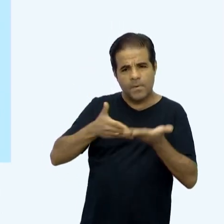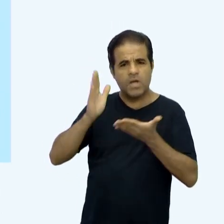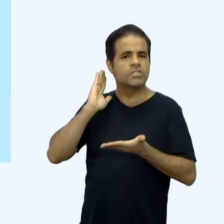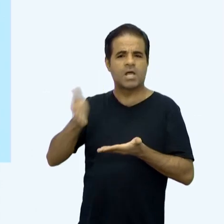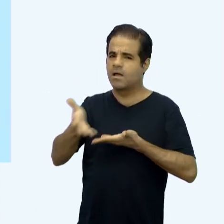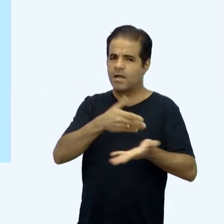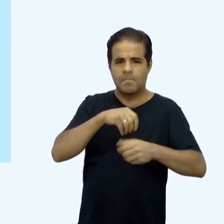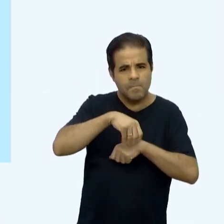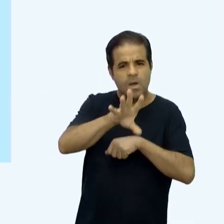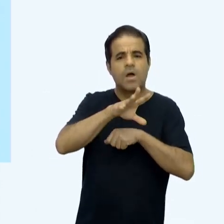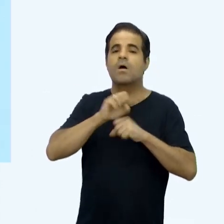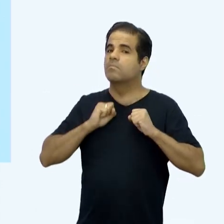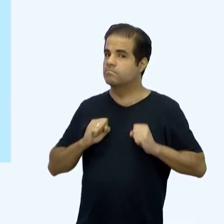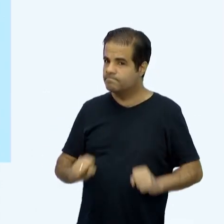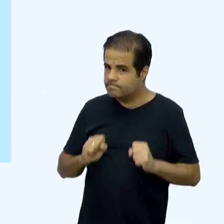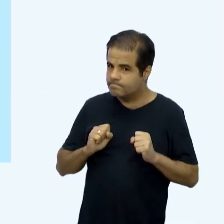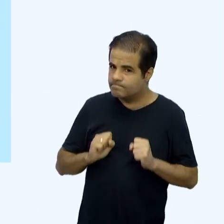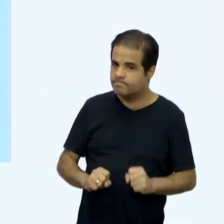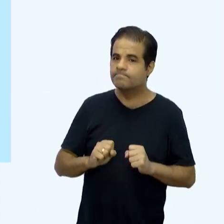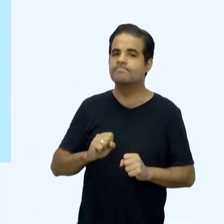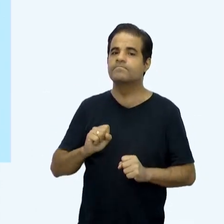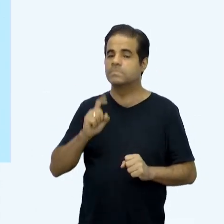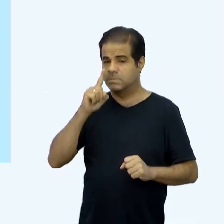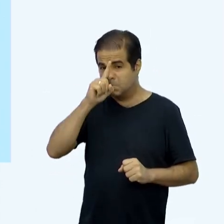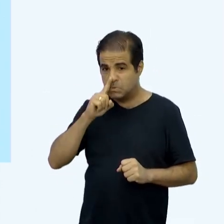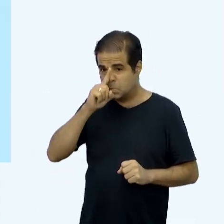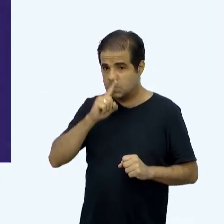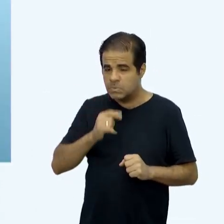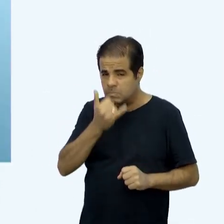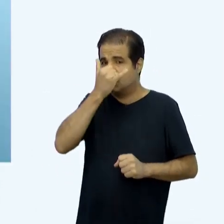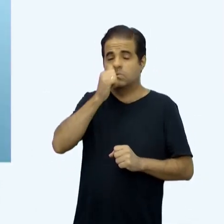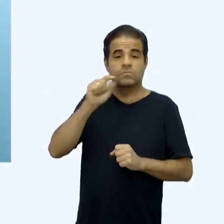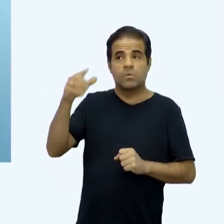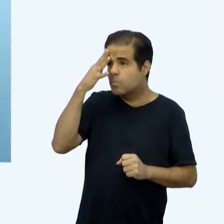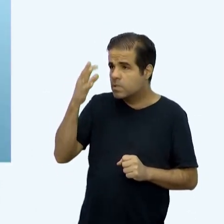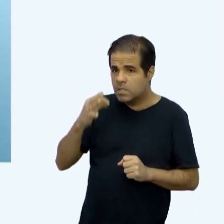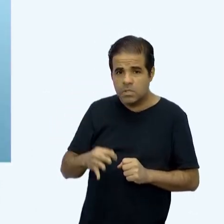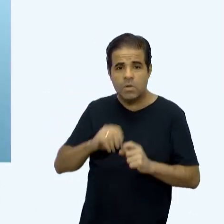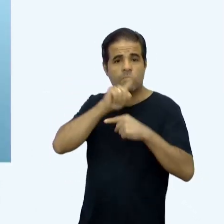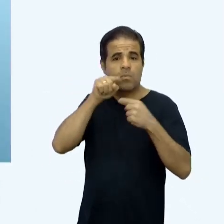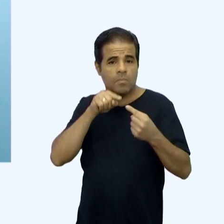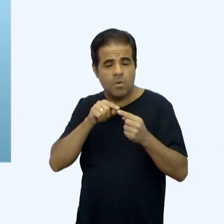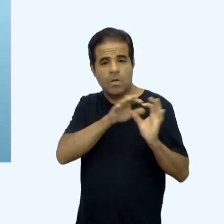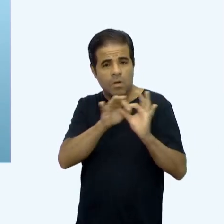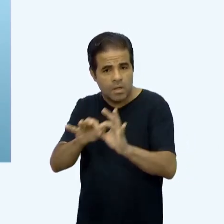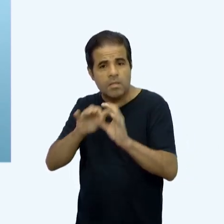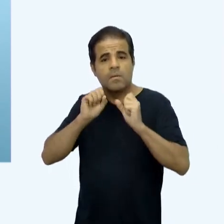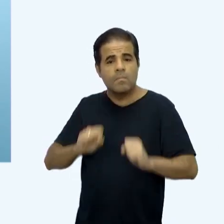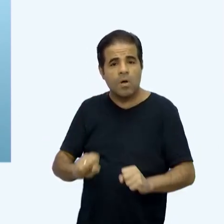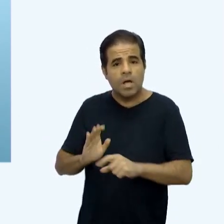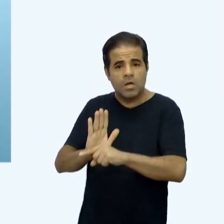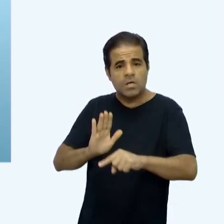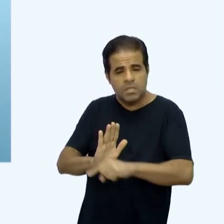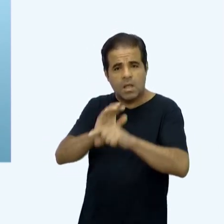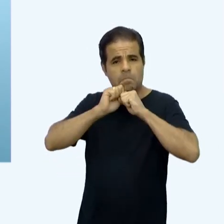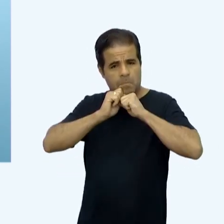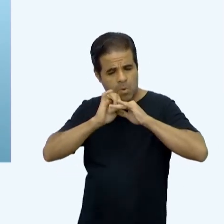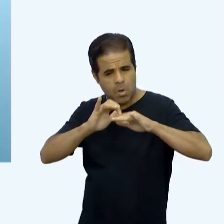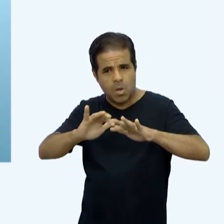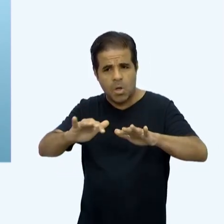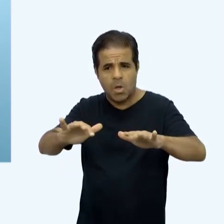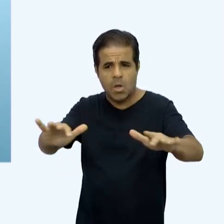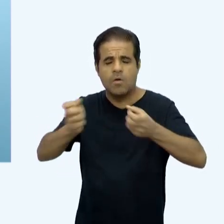geral. Mas isso pode ser uma grande cilada. Sem entender o propósito e o contexto, você pode acabar ajudando a proliferar